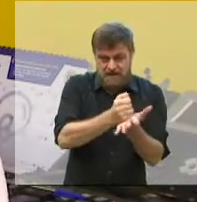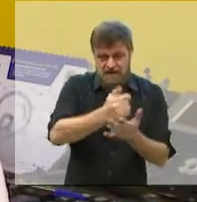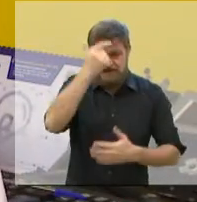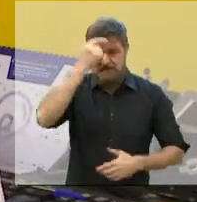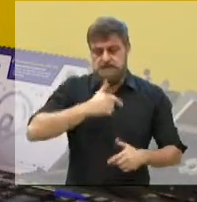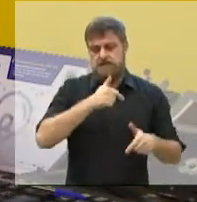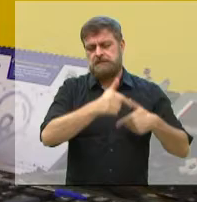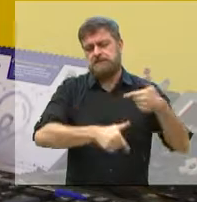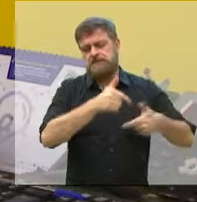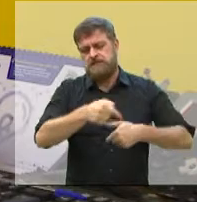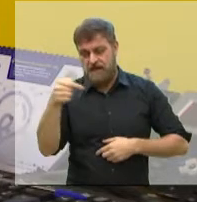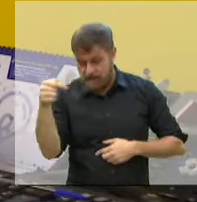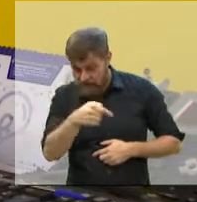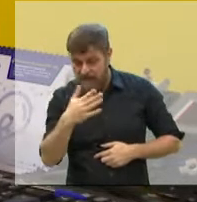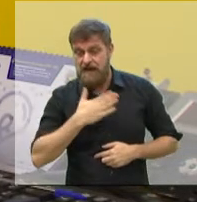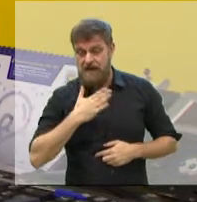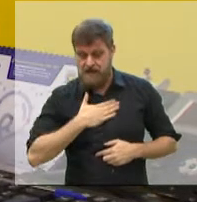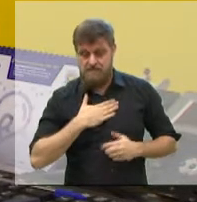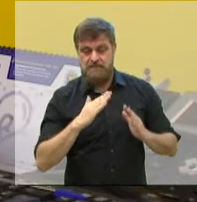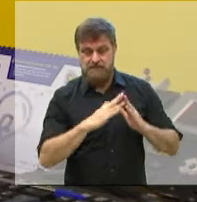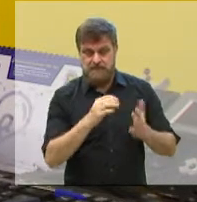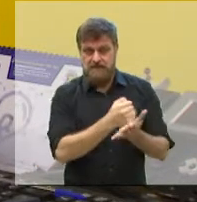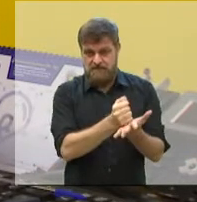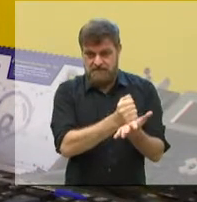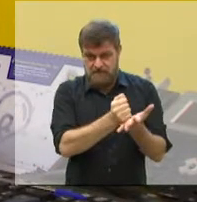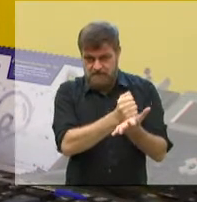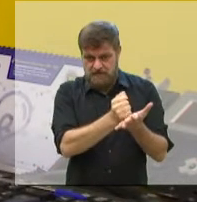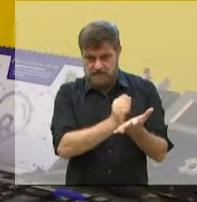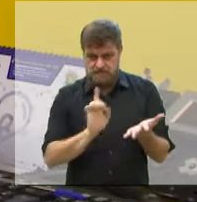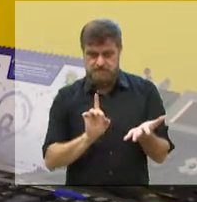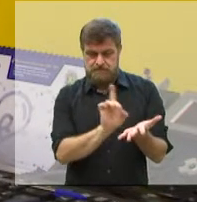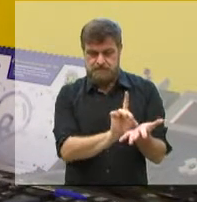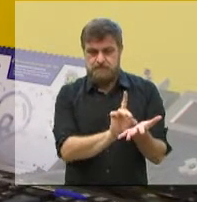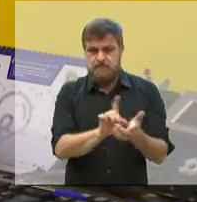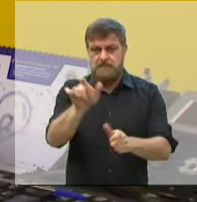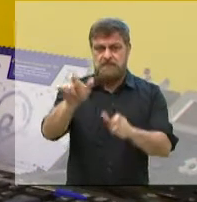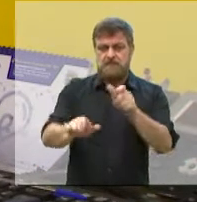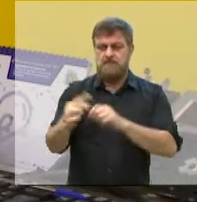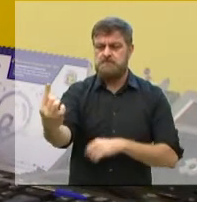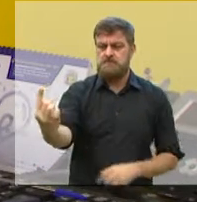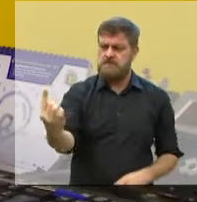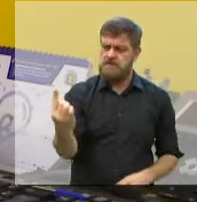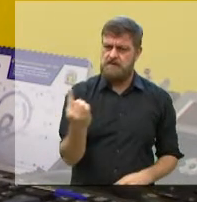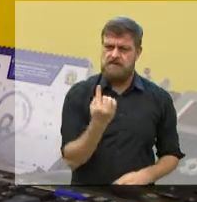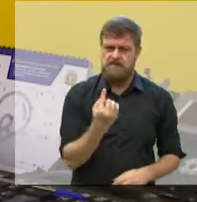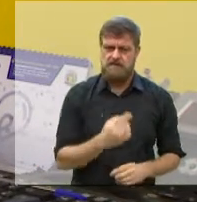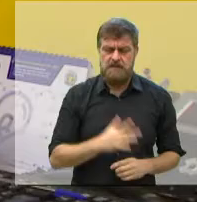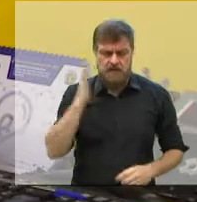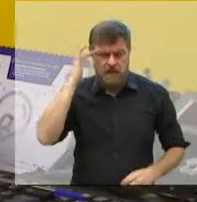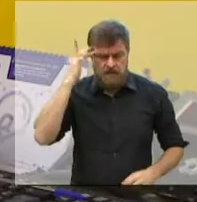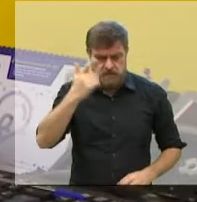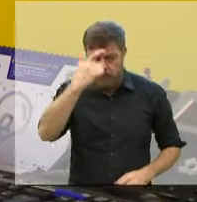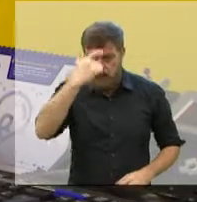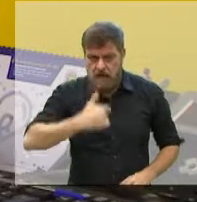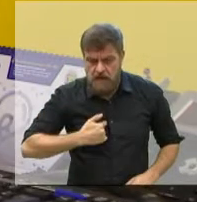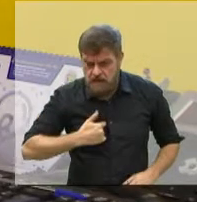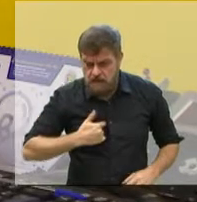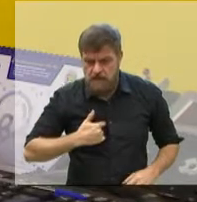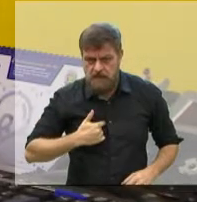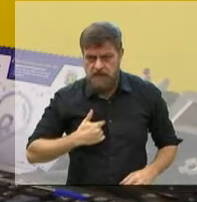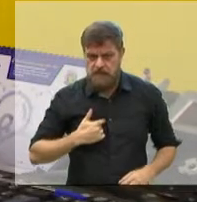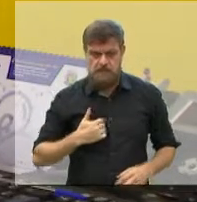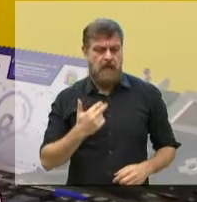ainda trabalhando na minha farmácia. E as pessoas chegam lá às vezes e acham que eu não sou eu, que eu